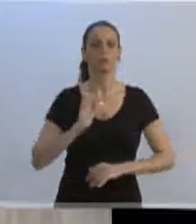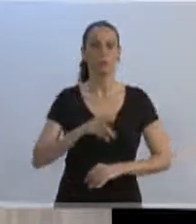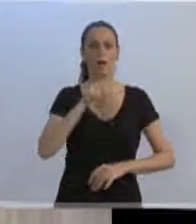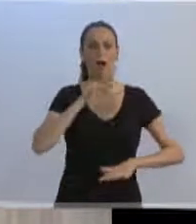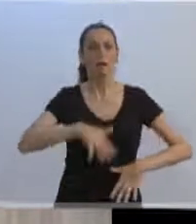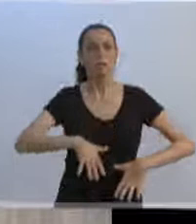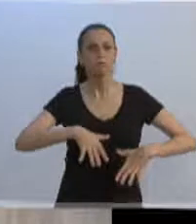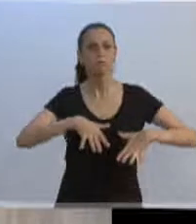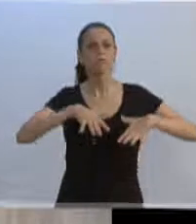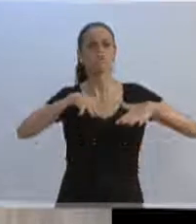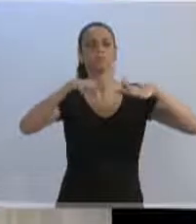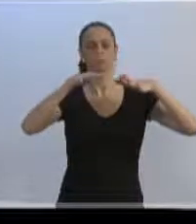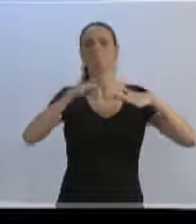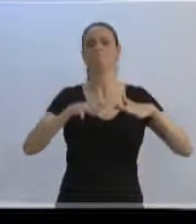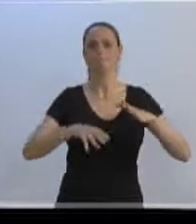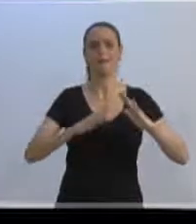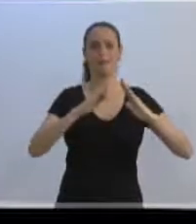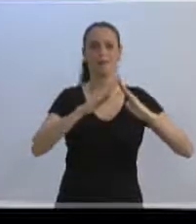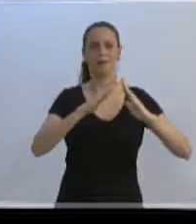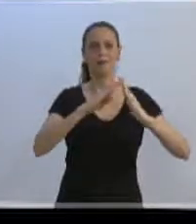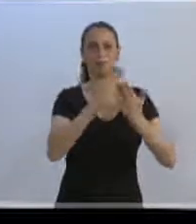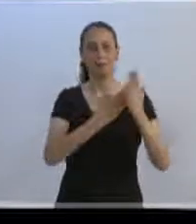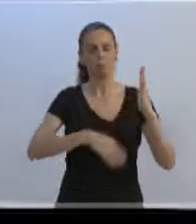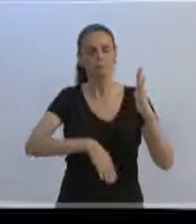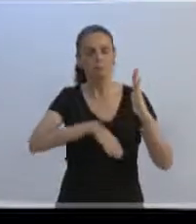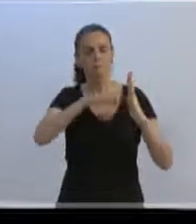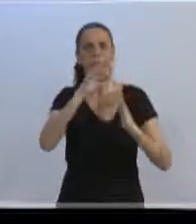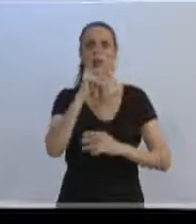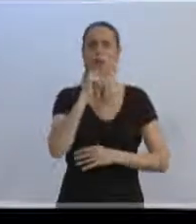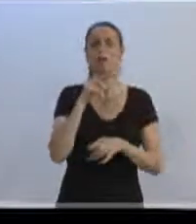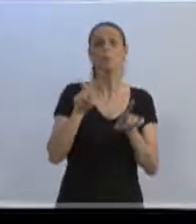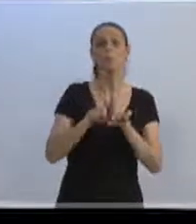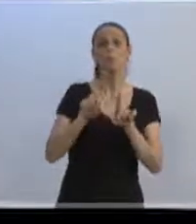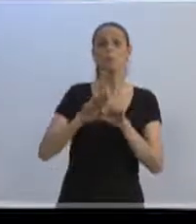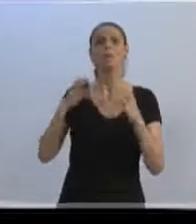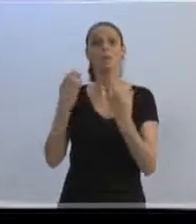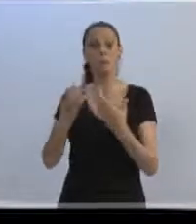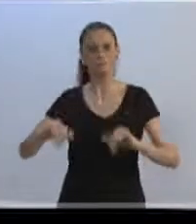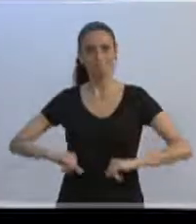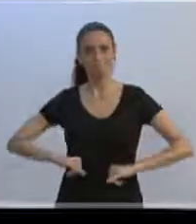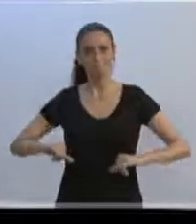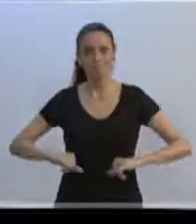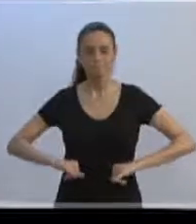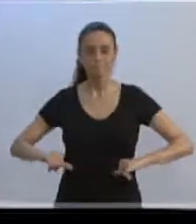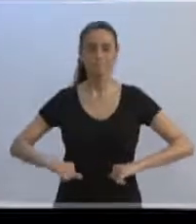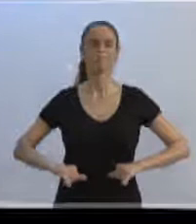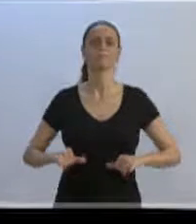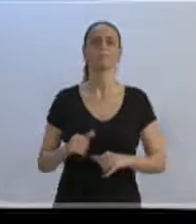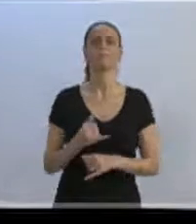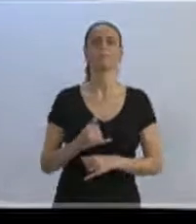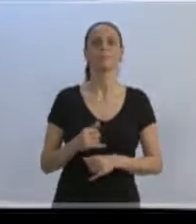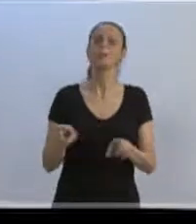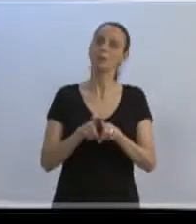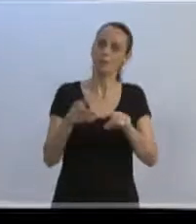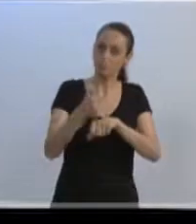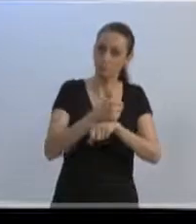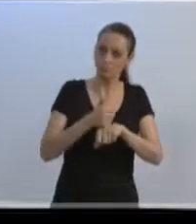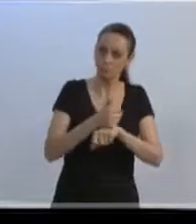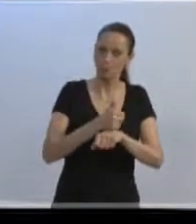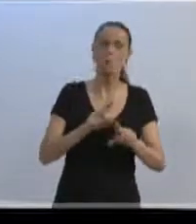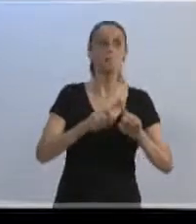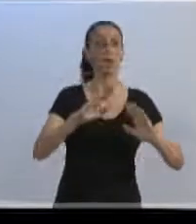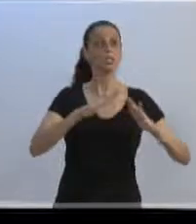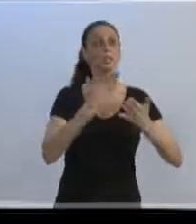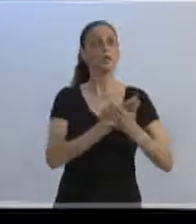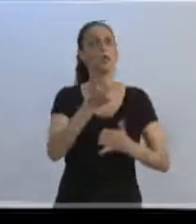na cidade de blumenau e juntamente com a sua comunidade com os seus profissionais conseguiu ser